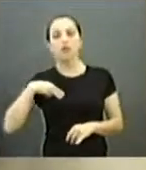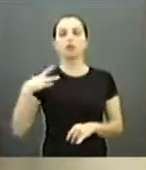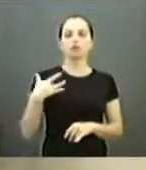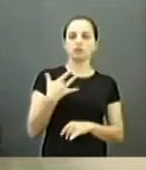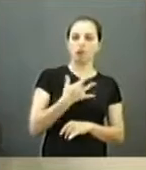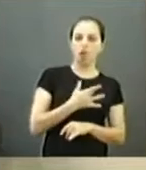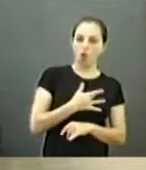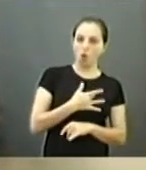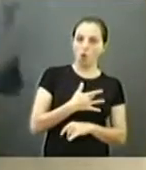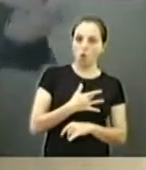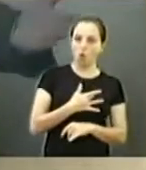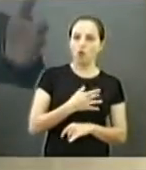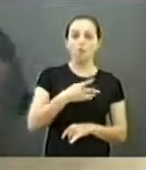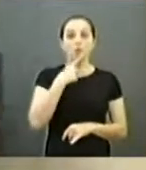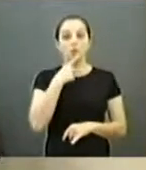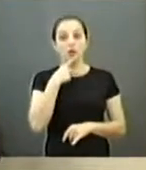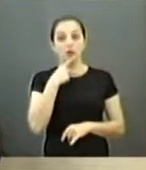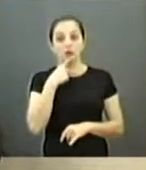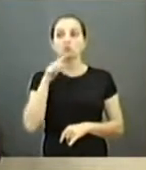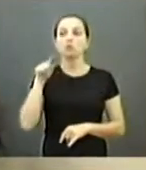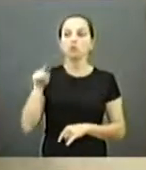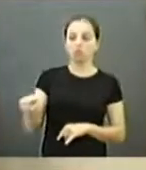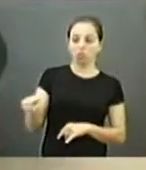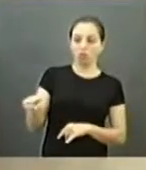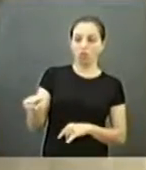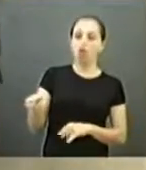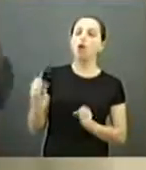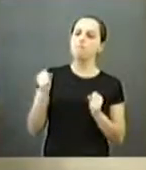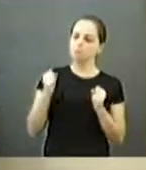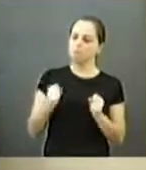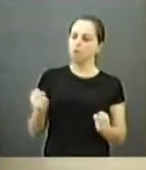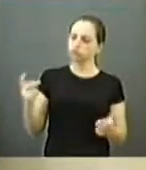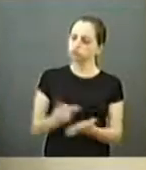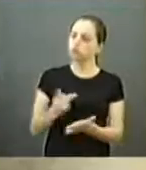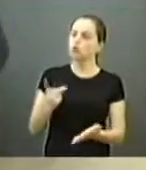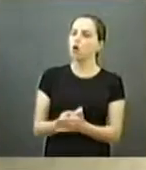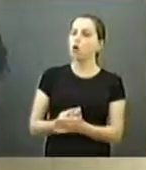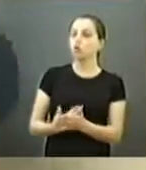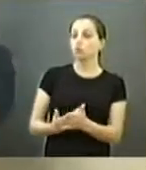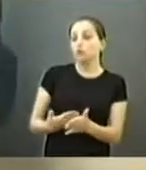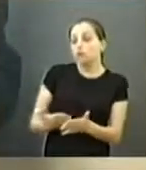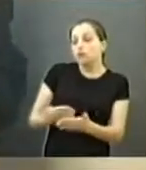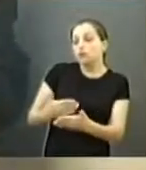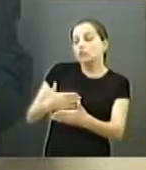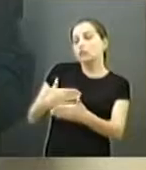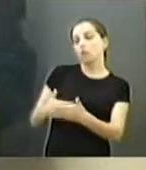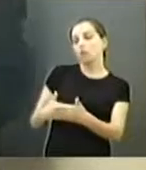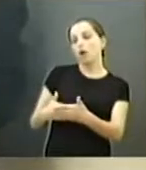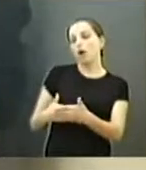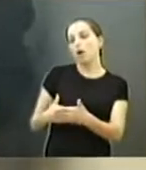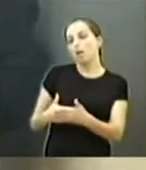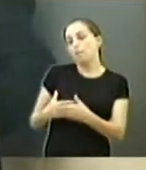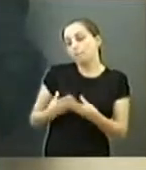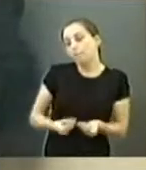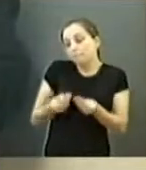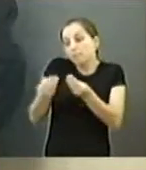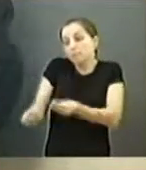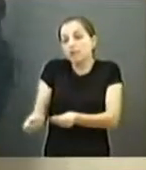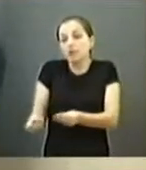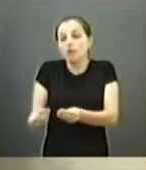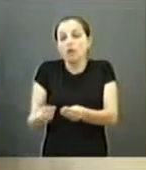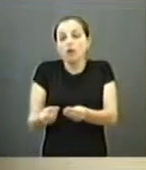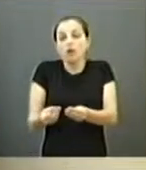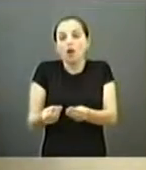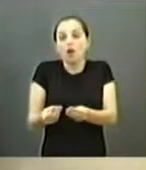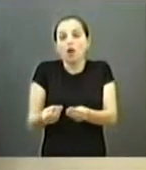dela, pode errar, pode se antecipar, mandar uma carta pedindo avaliação